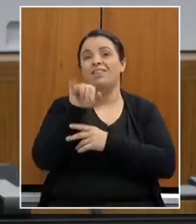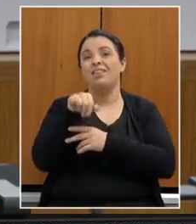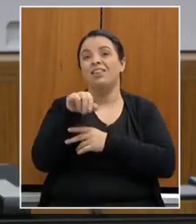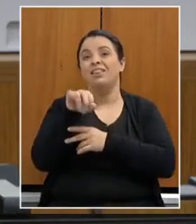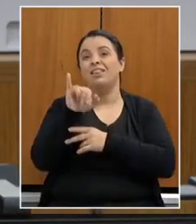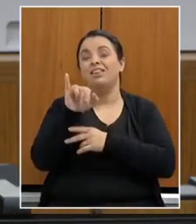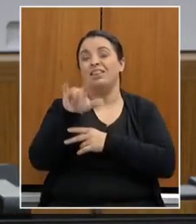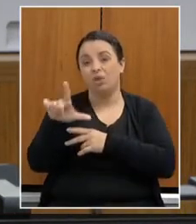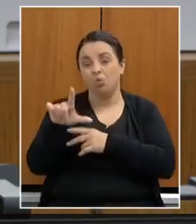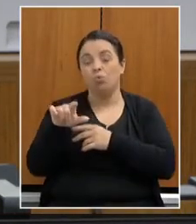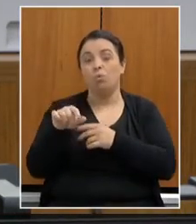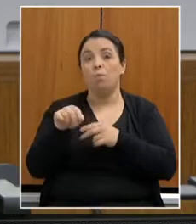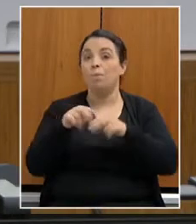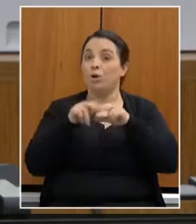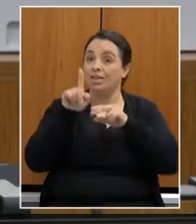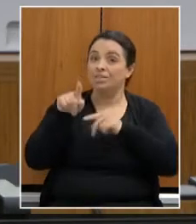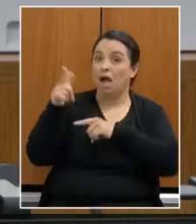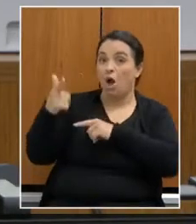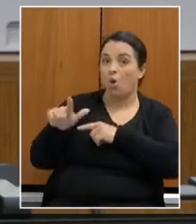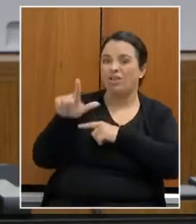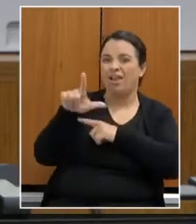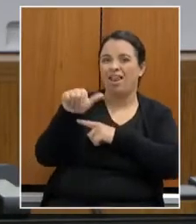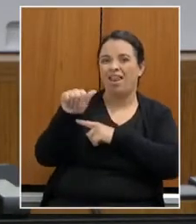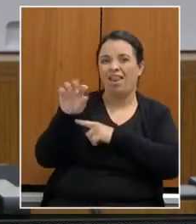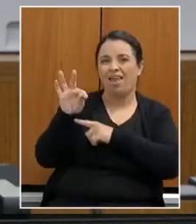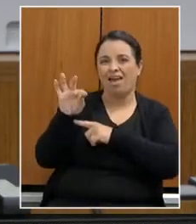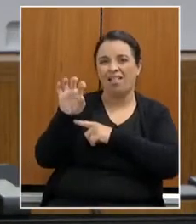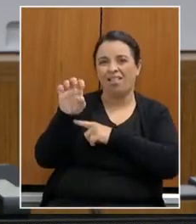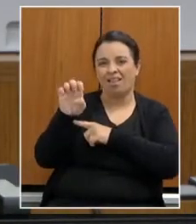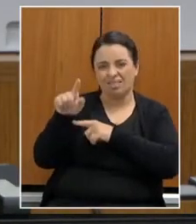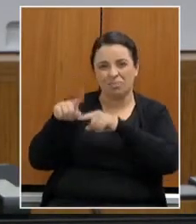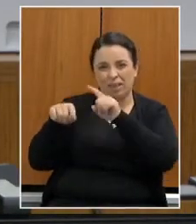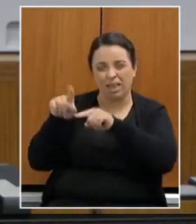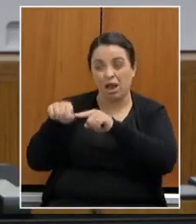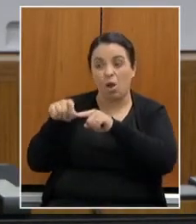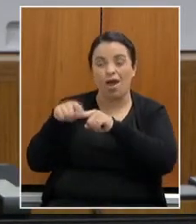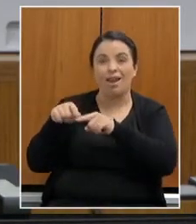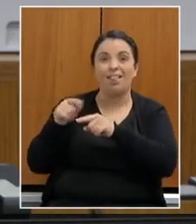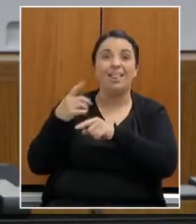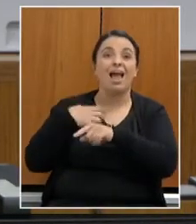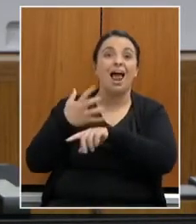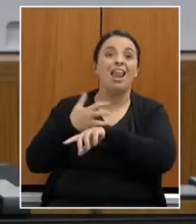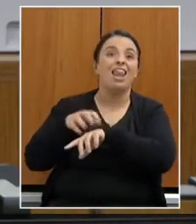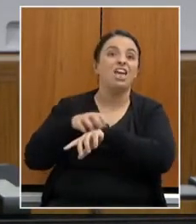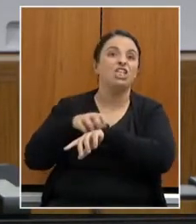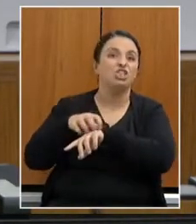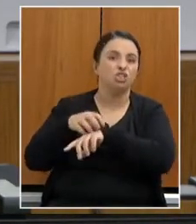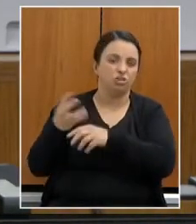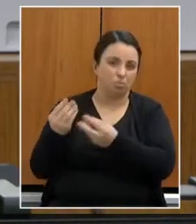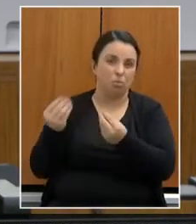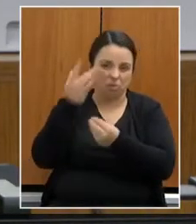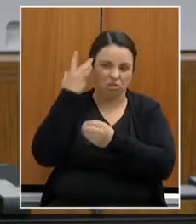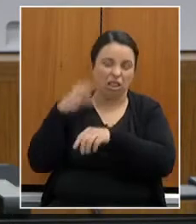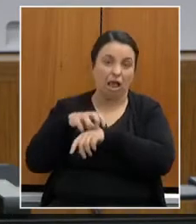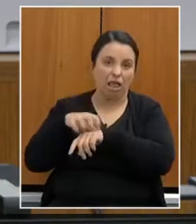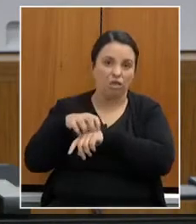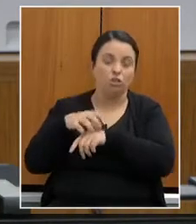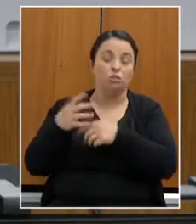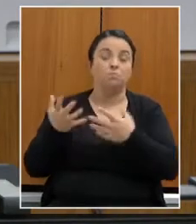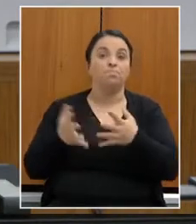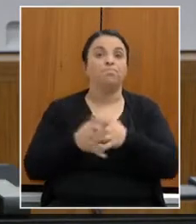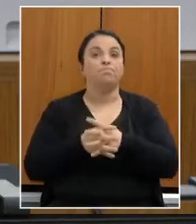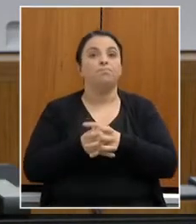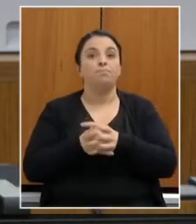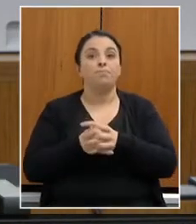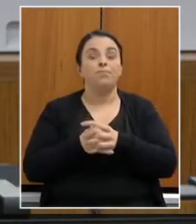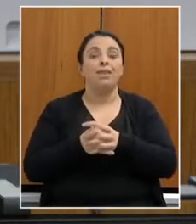gente que tem alergia se for um problema de tamanho eu acho que eu falarei isso já lá na na